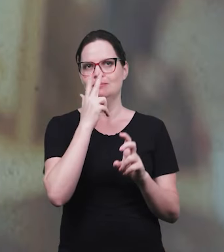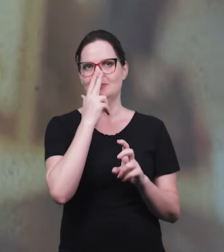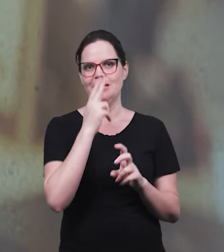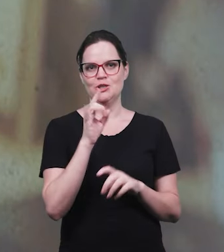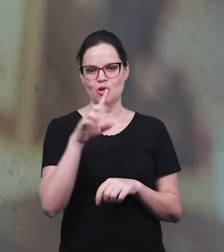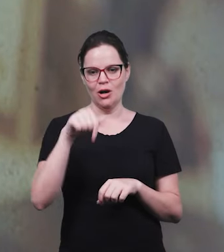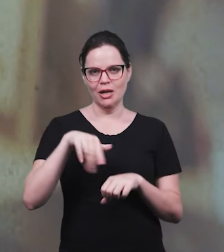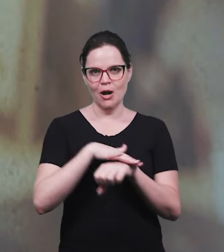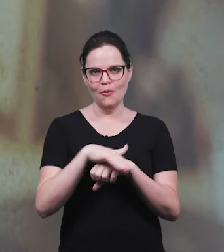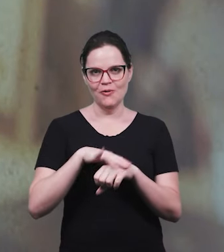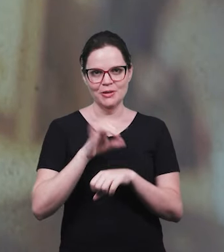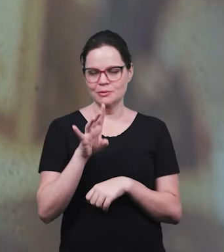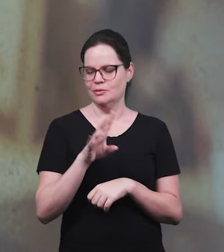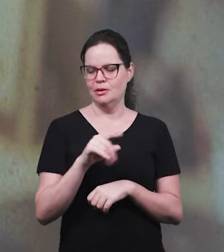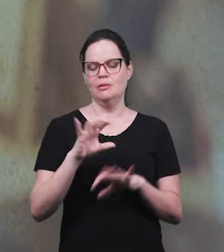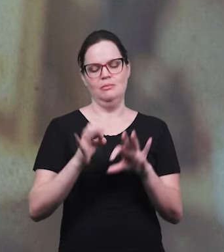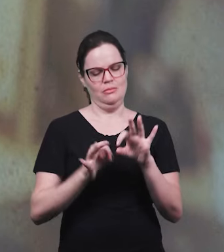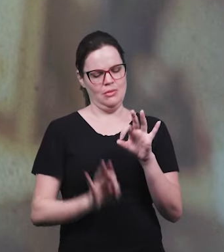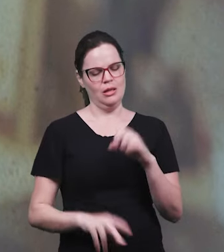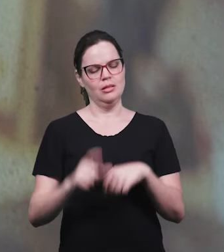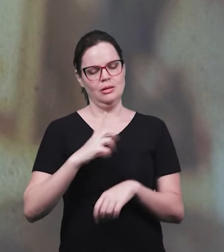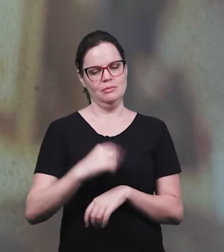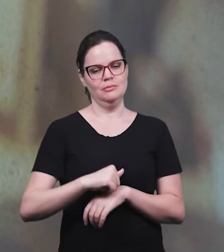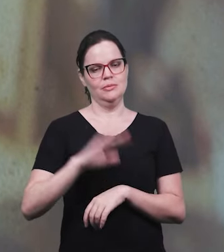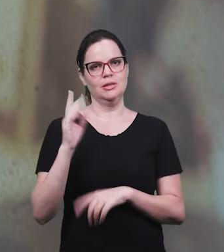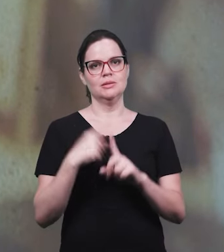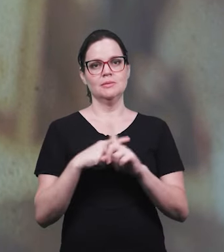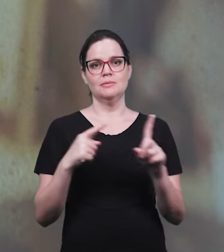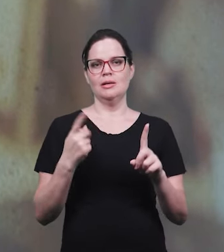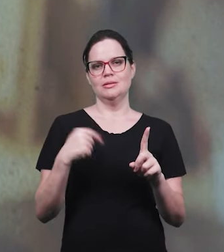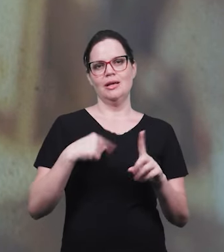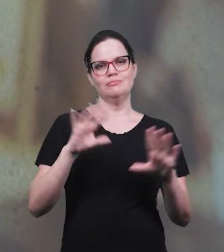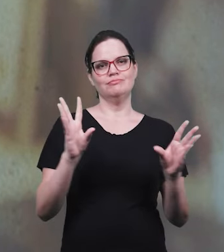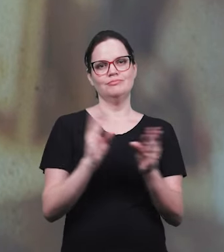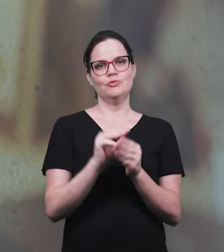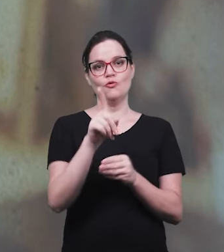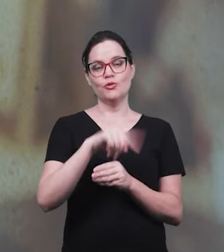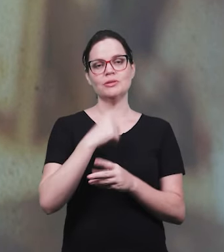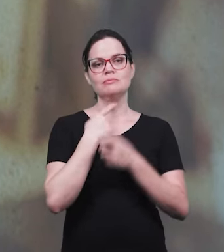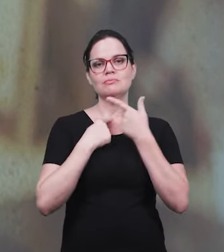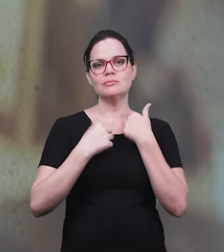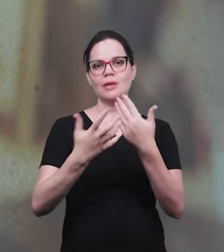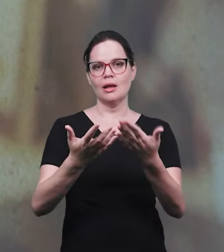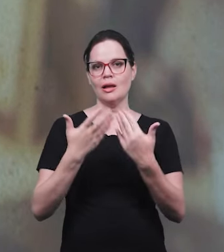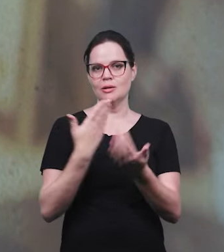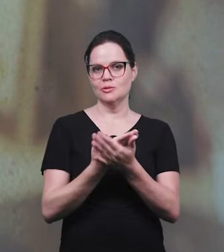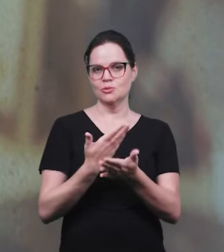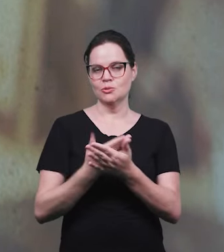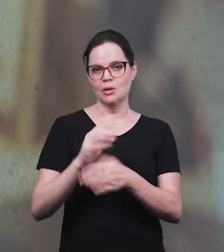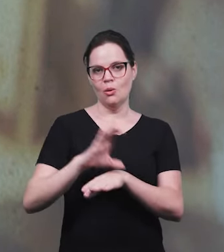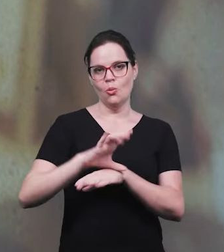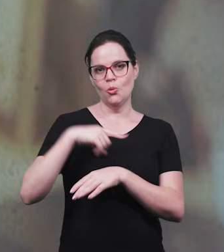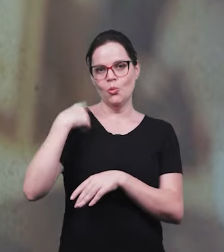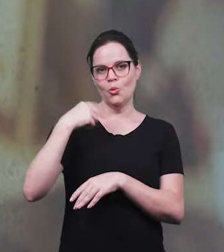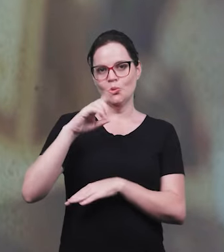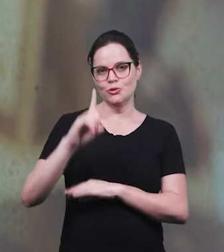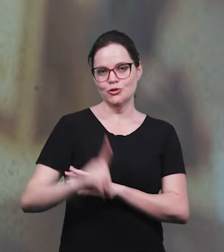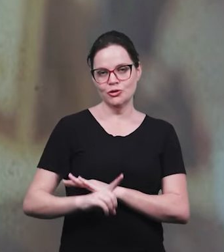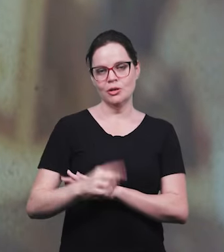apenas nessa conversa, mas é uma forma de quem deseja buscar o direito e também